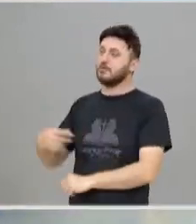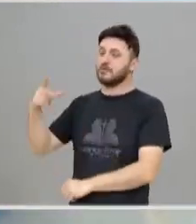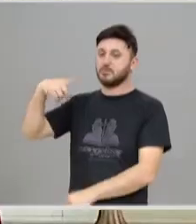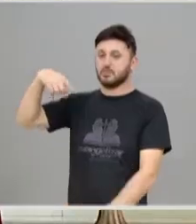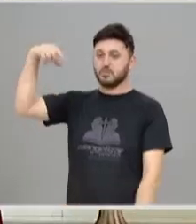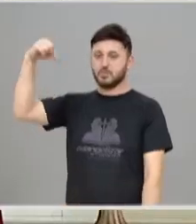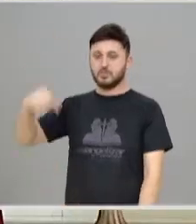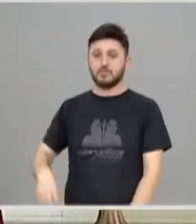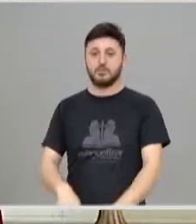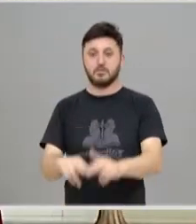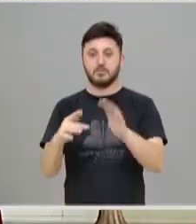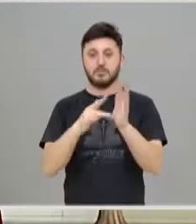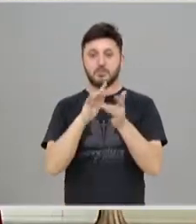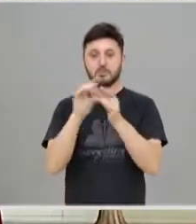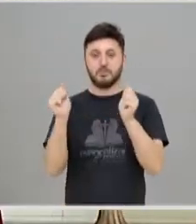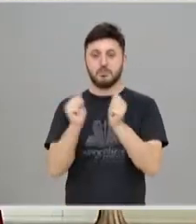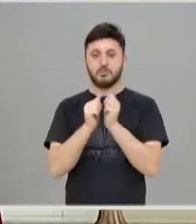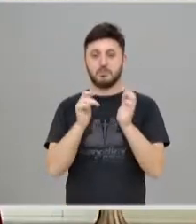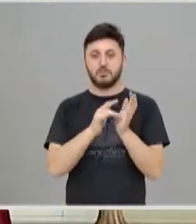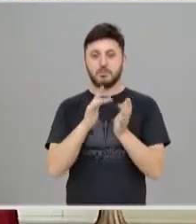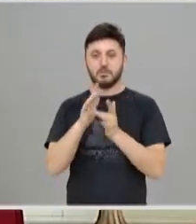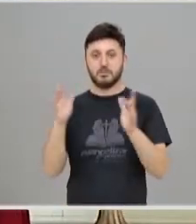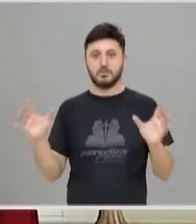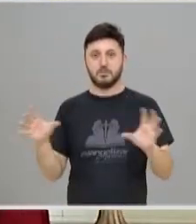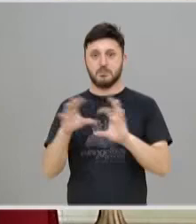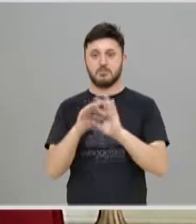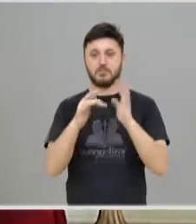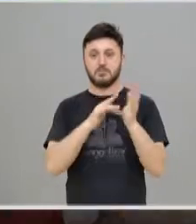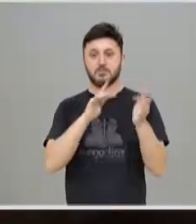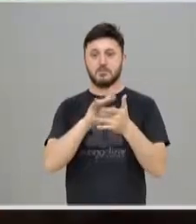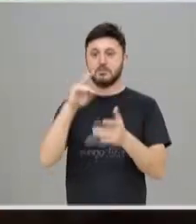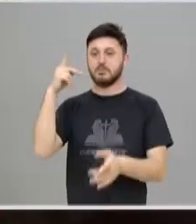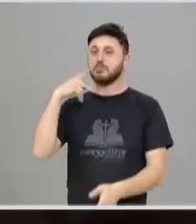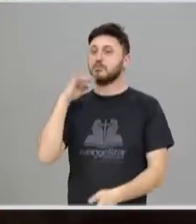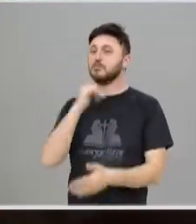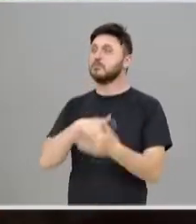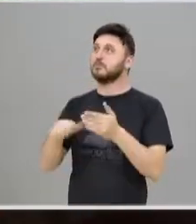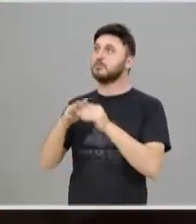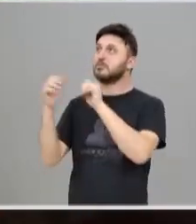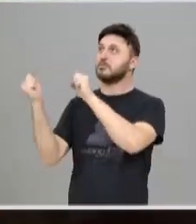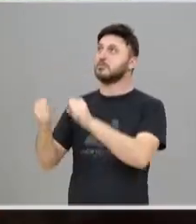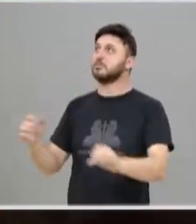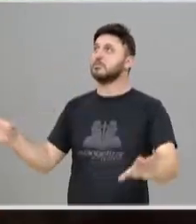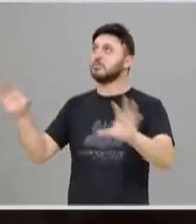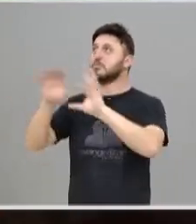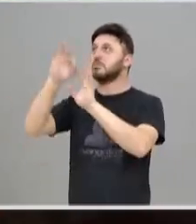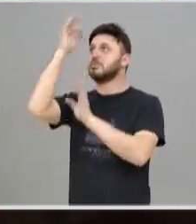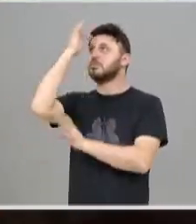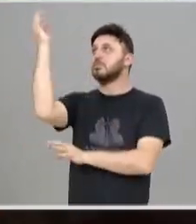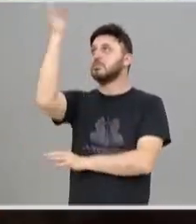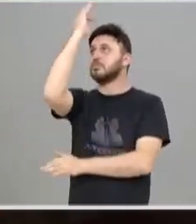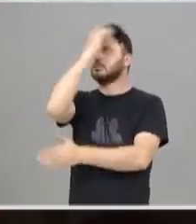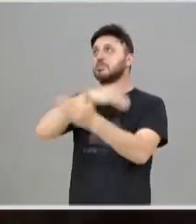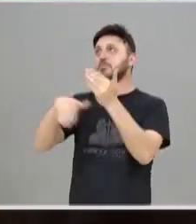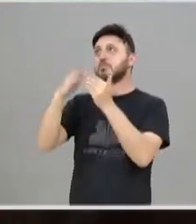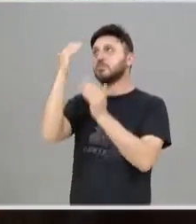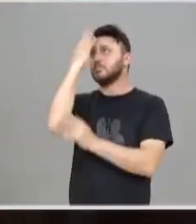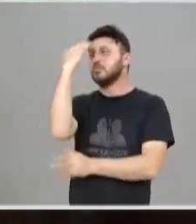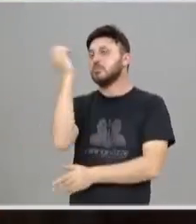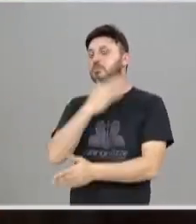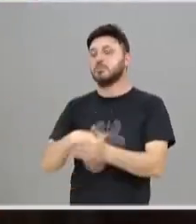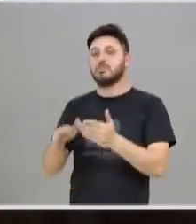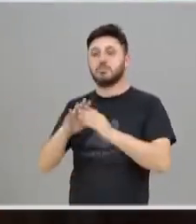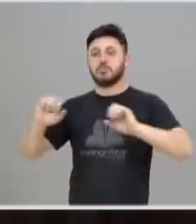convívio dos eleitos. Por Cristo, com Cristo, em Cristo, a vós, Deus Pai Todo-Poderoso, na unidade do Espírito Santo, toda honra e